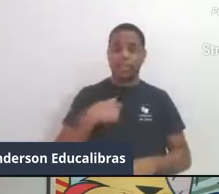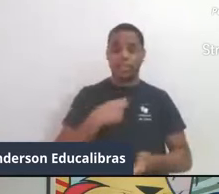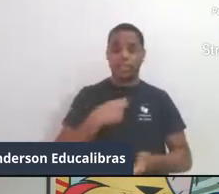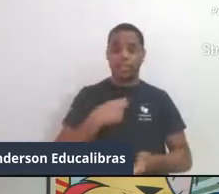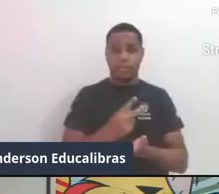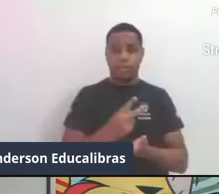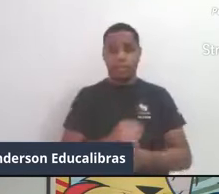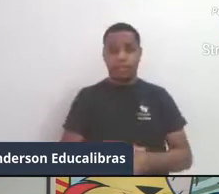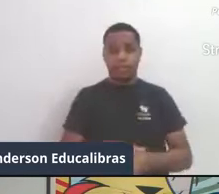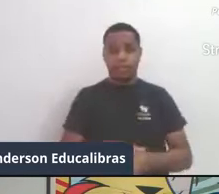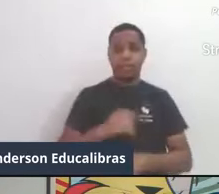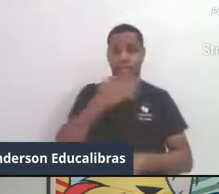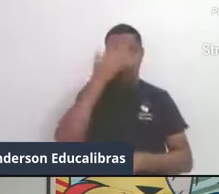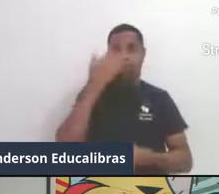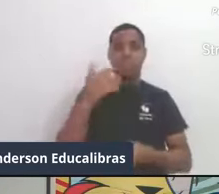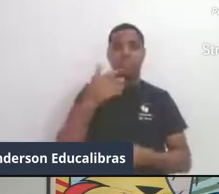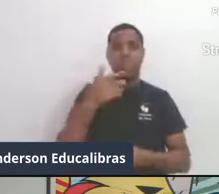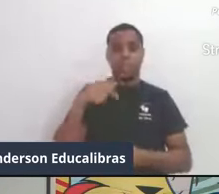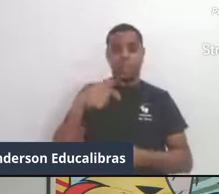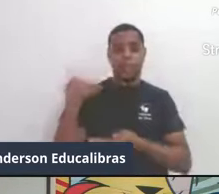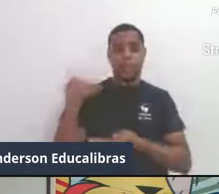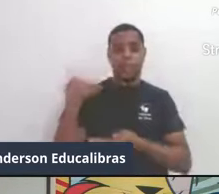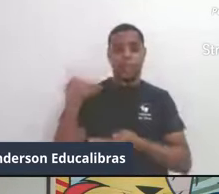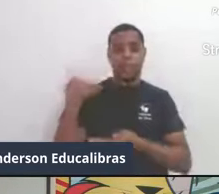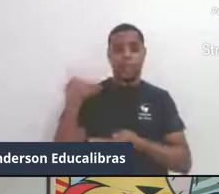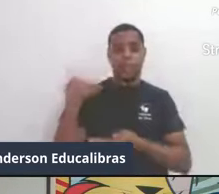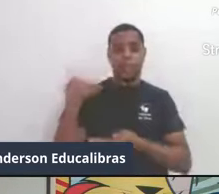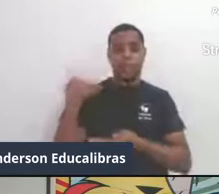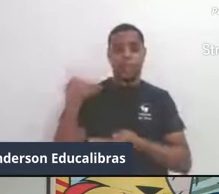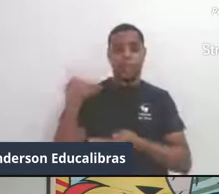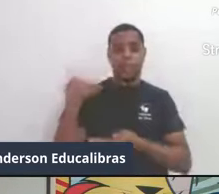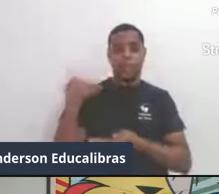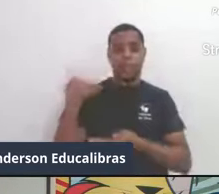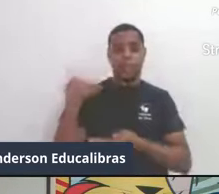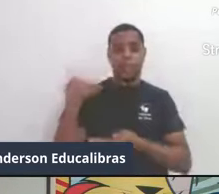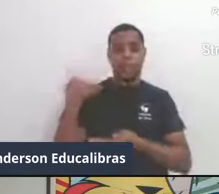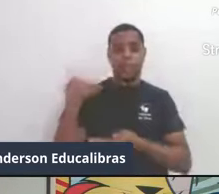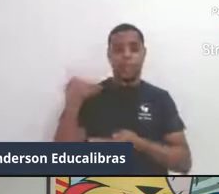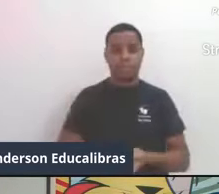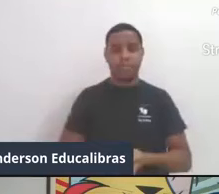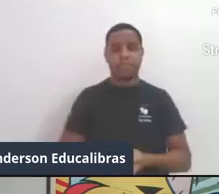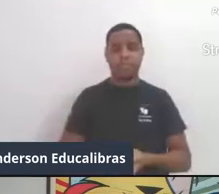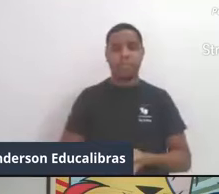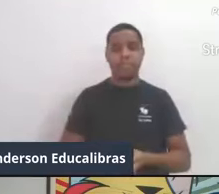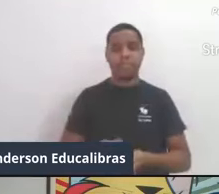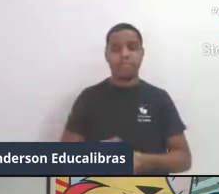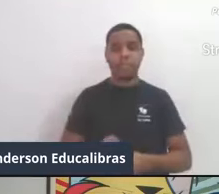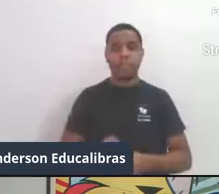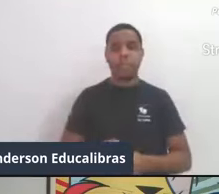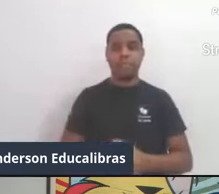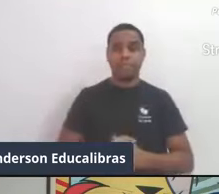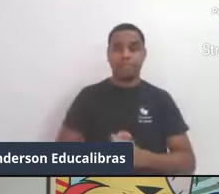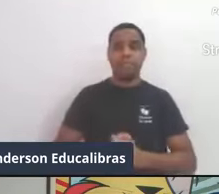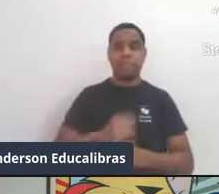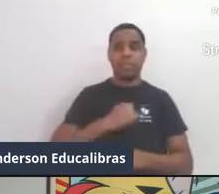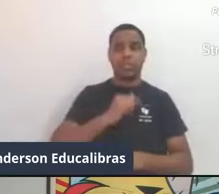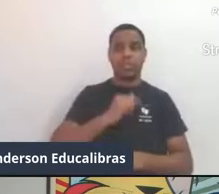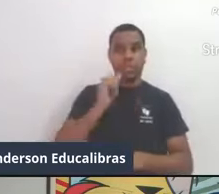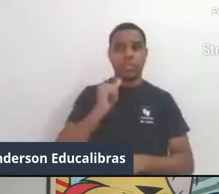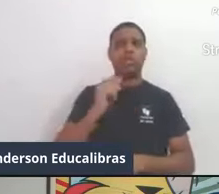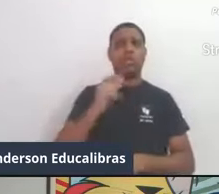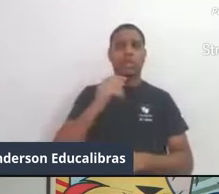que passam por aqui, né, e inclusive levei essa questão ao prefeito do Covas,